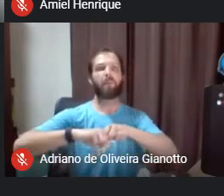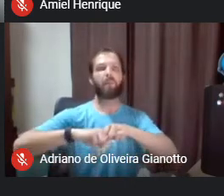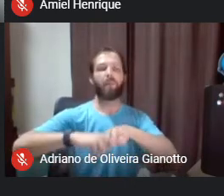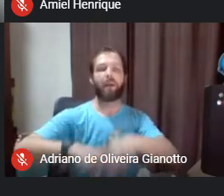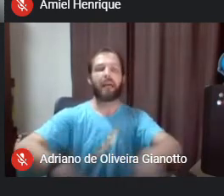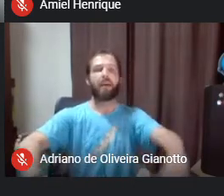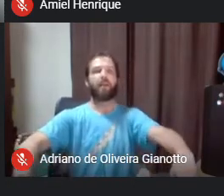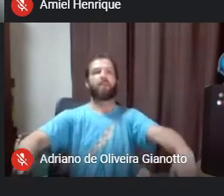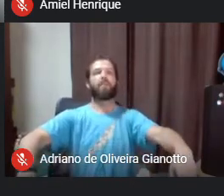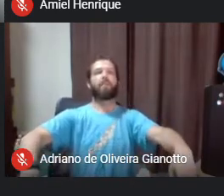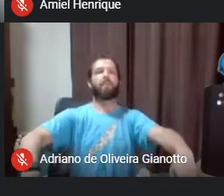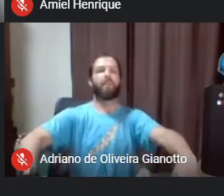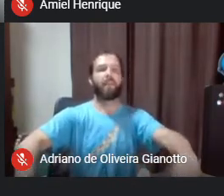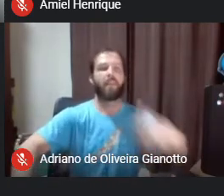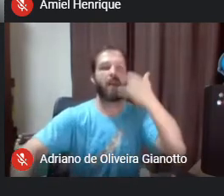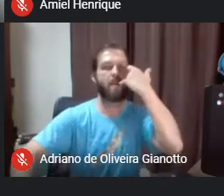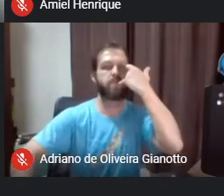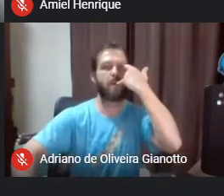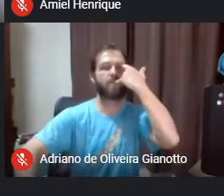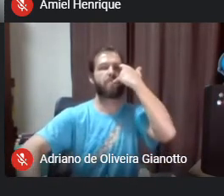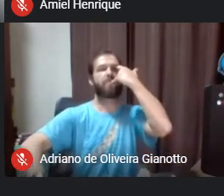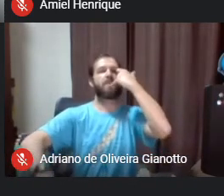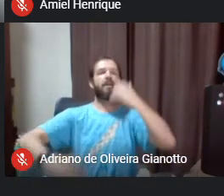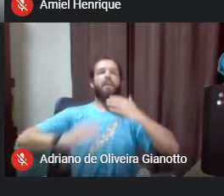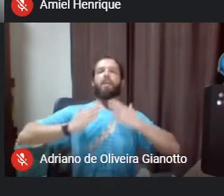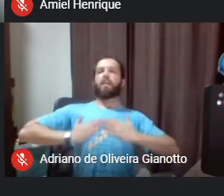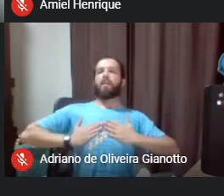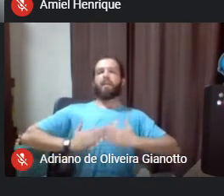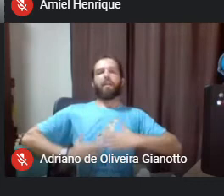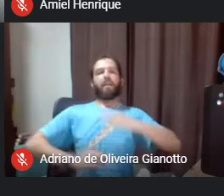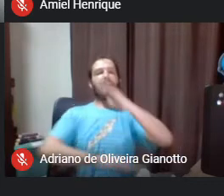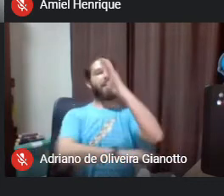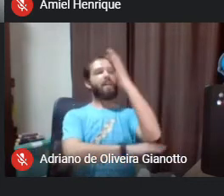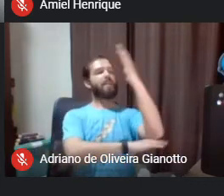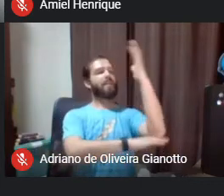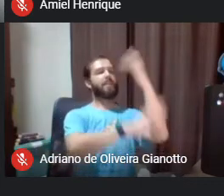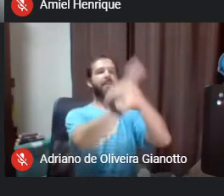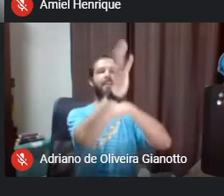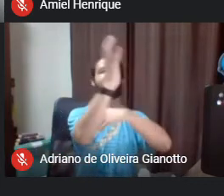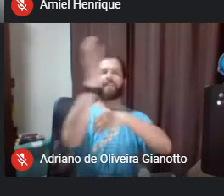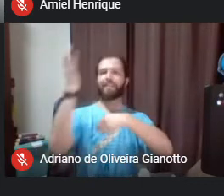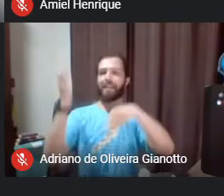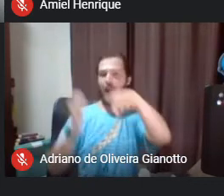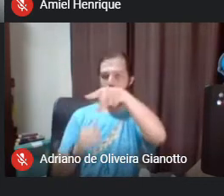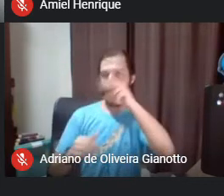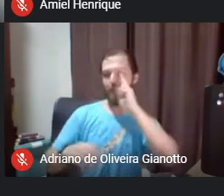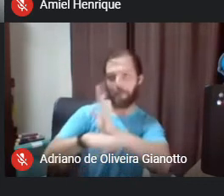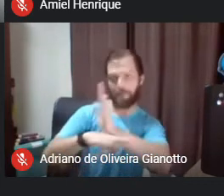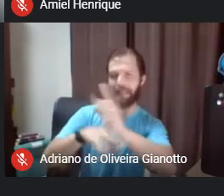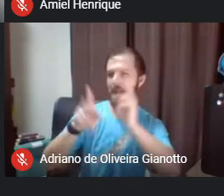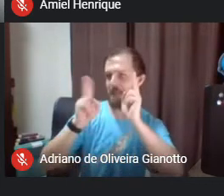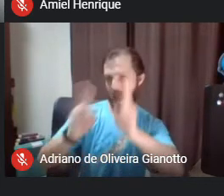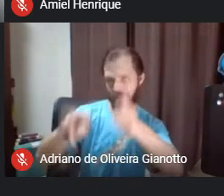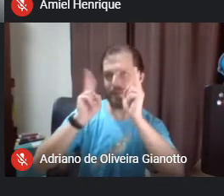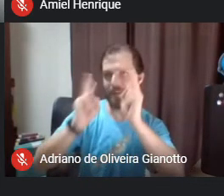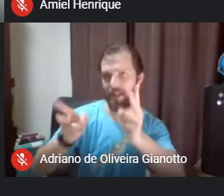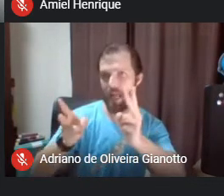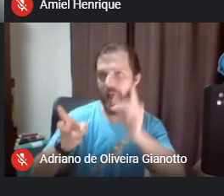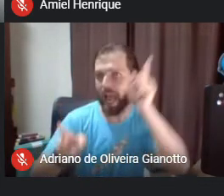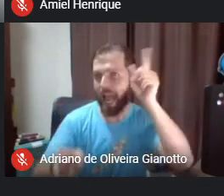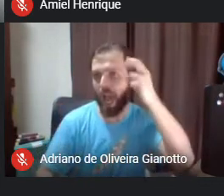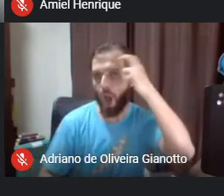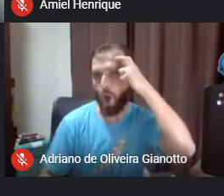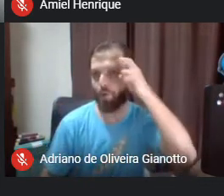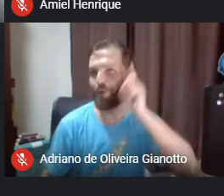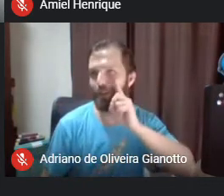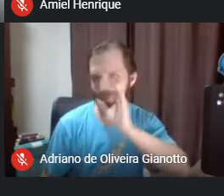veem, né, nos filmes lá, aquelas pessoas sentadas naquelas cadeiras de balanço, com seu cachimbo ali, olhando as naturezas e